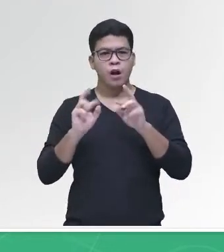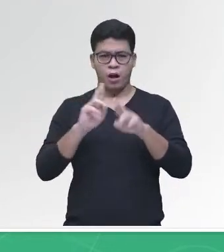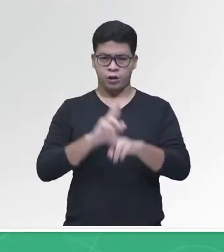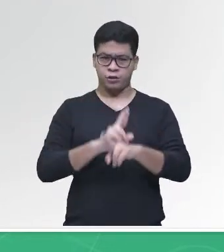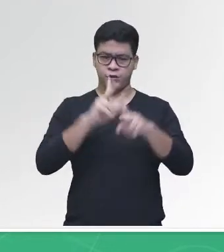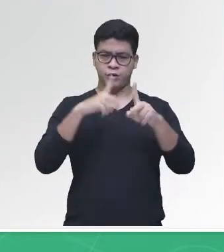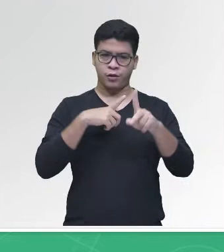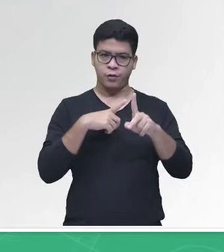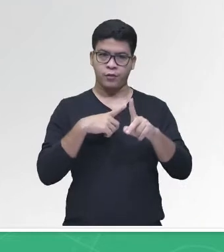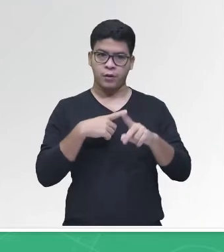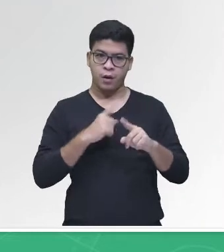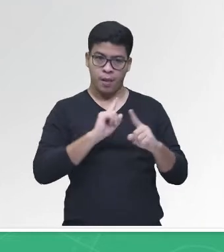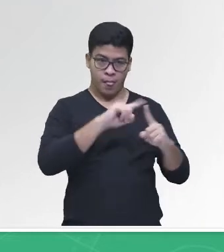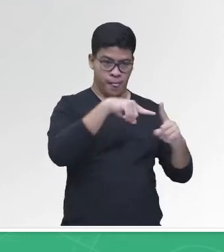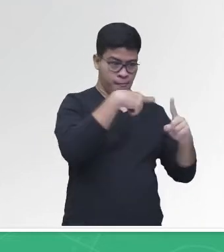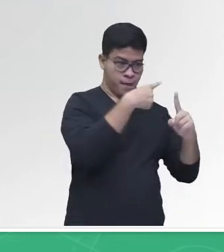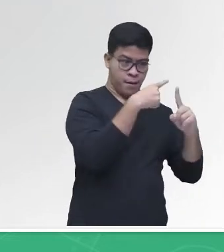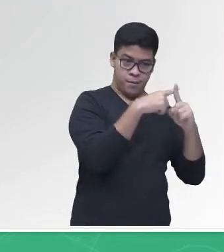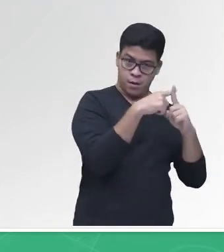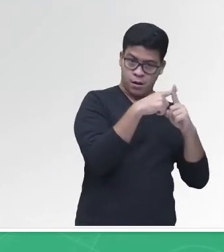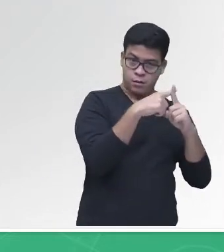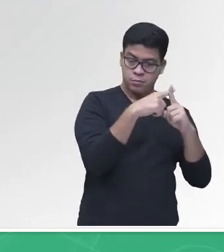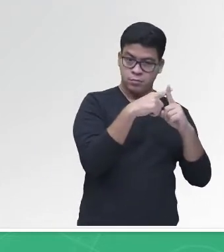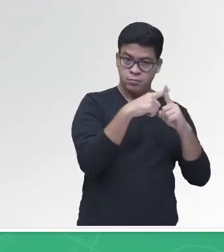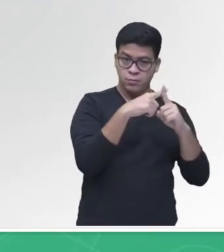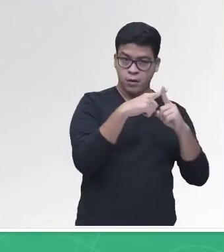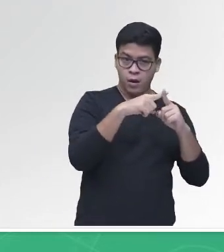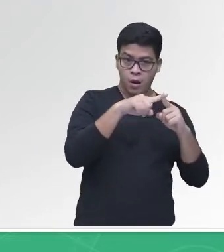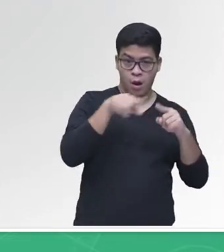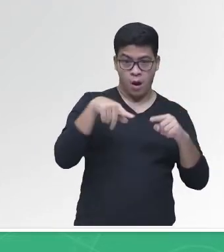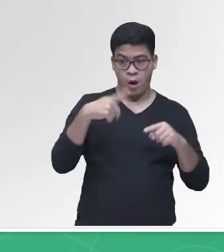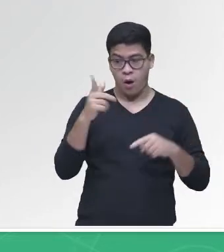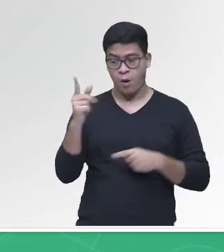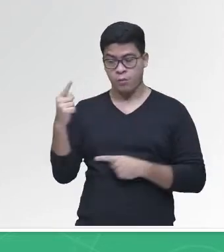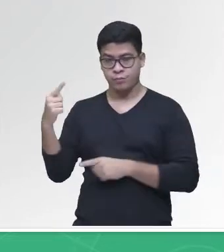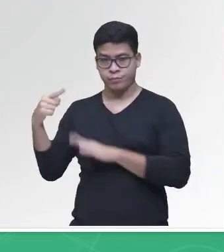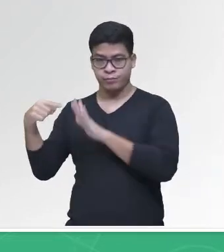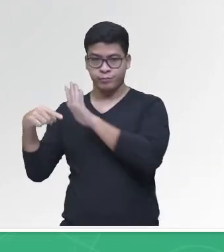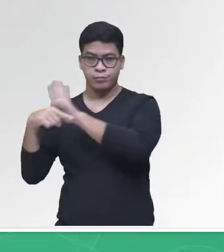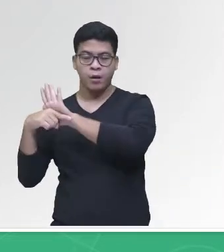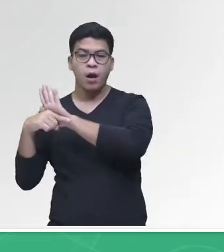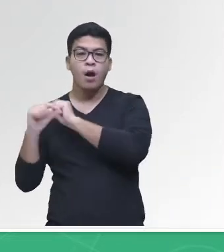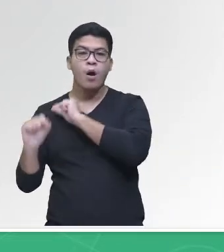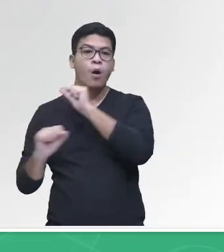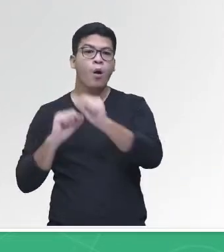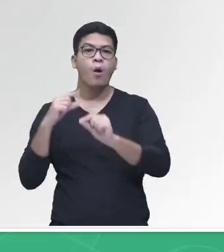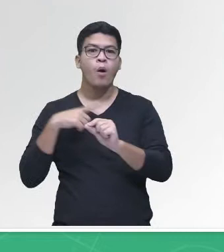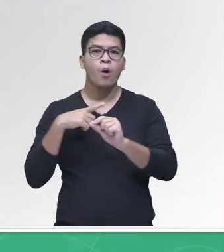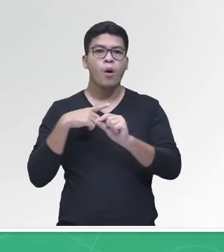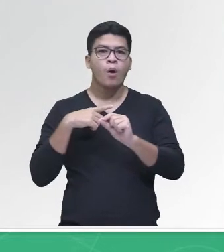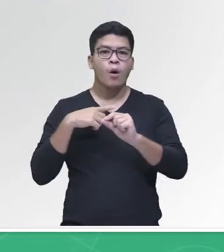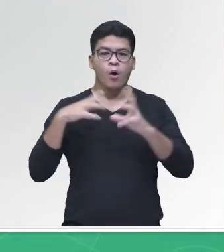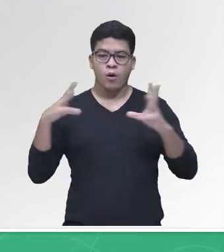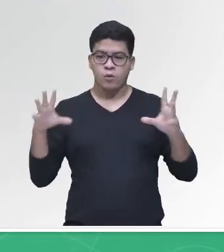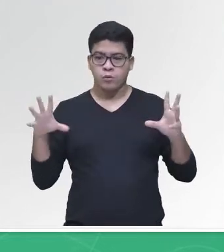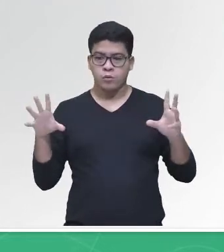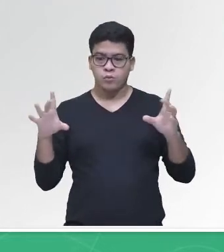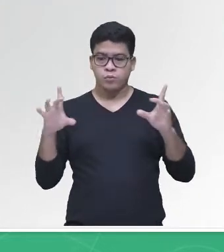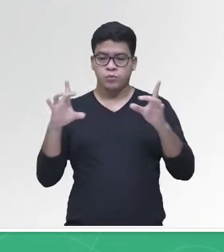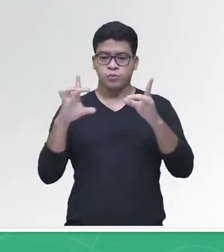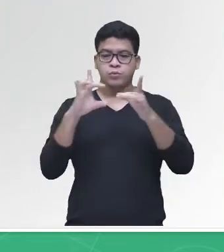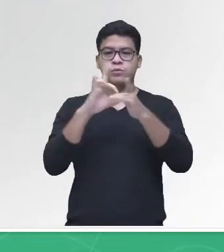só, uma é positiva e a outra negativa. E chamamos aí de